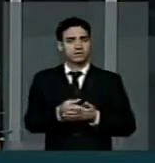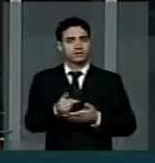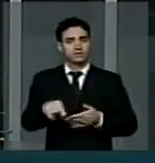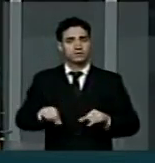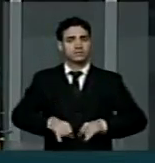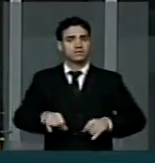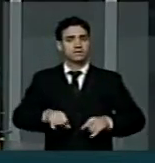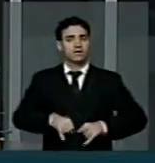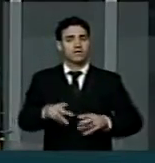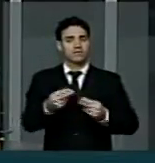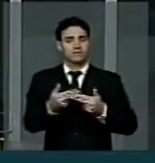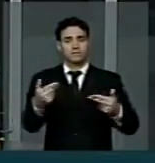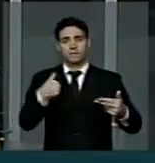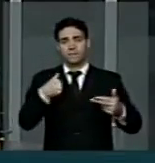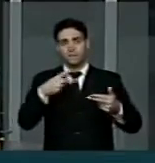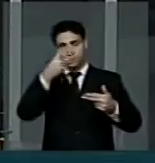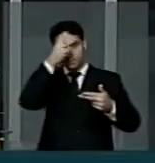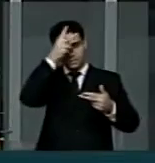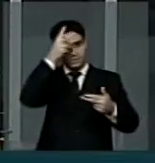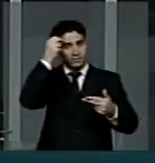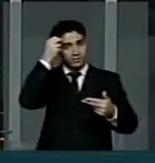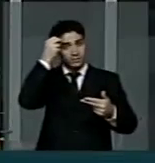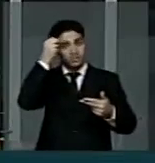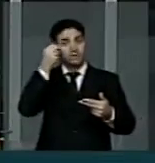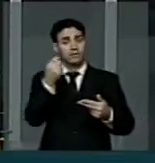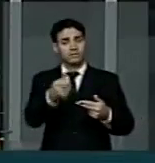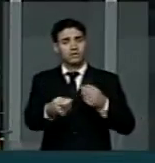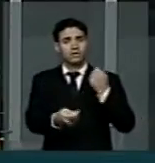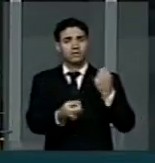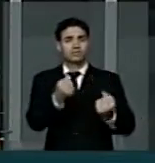prefeitos. Poucos os prefeitos do Brasil